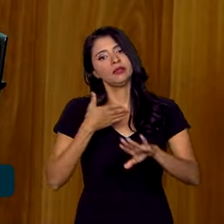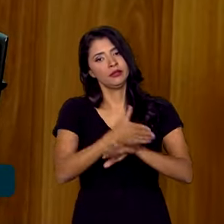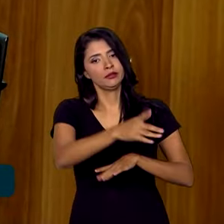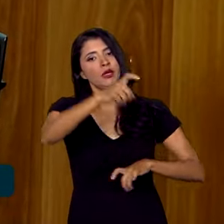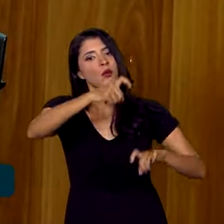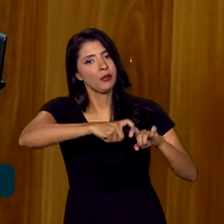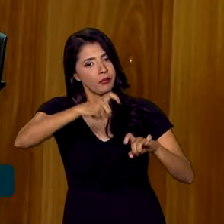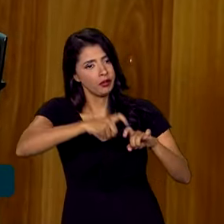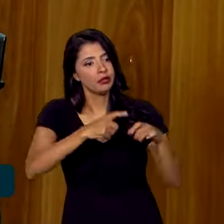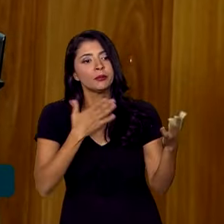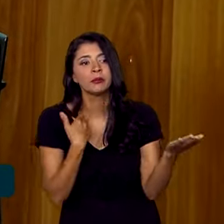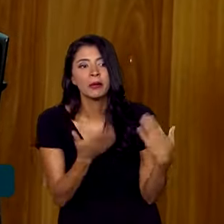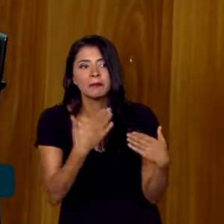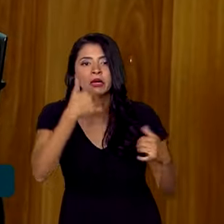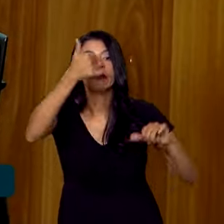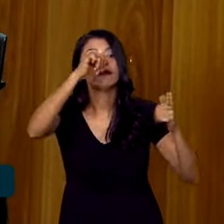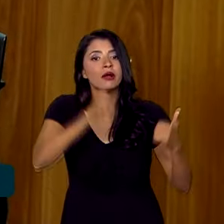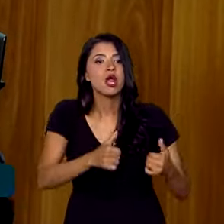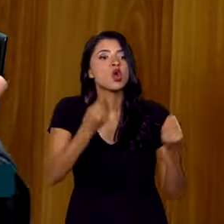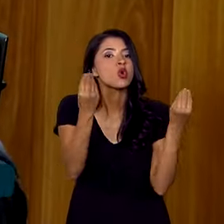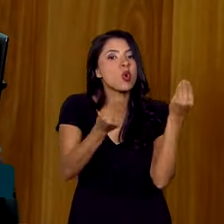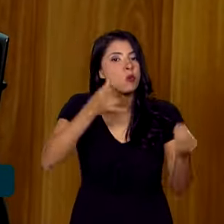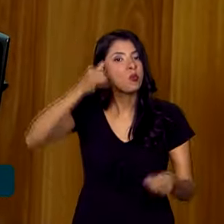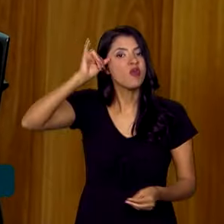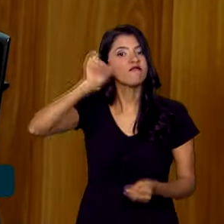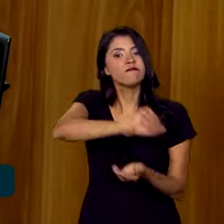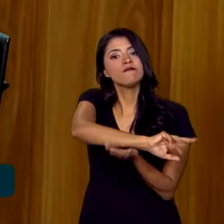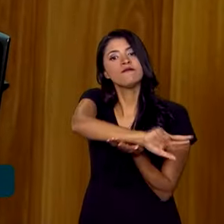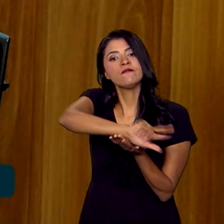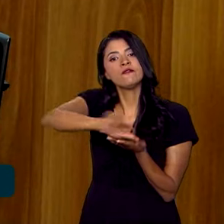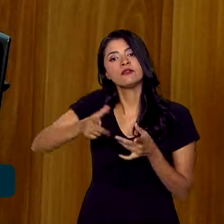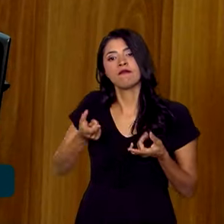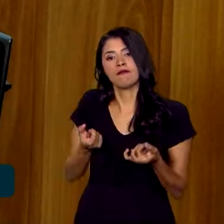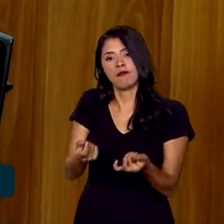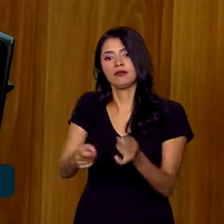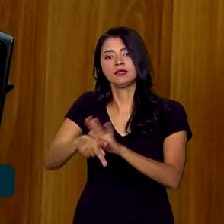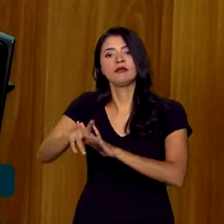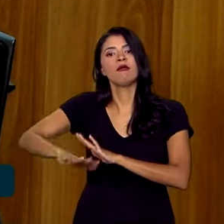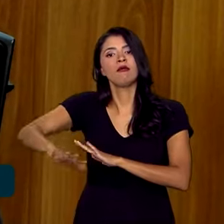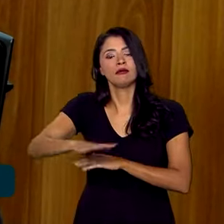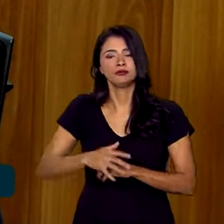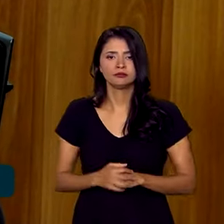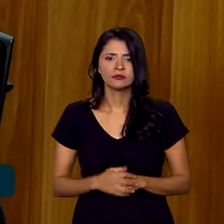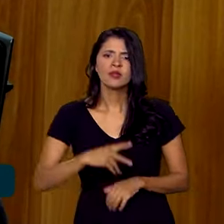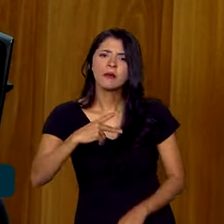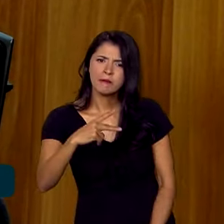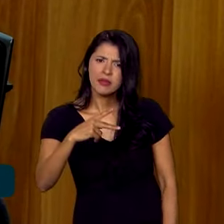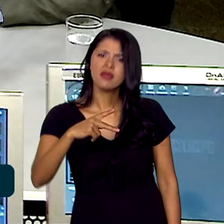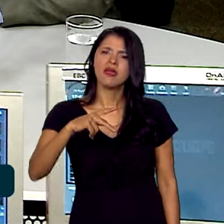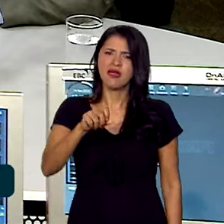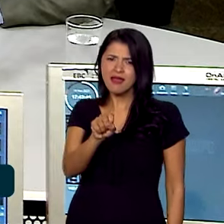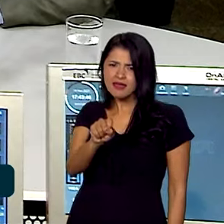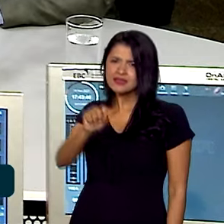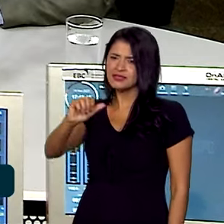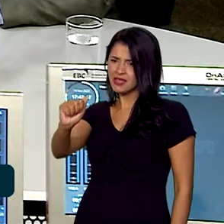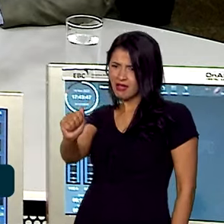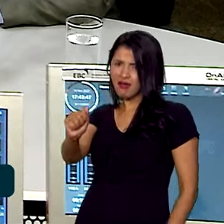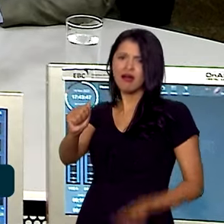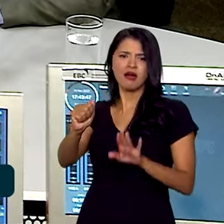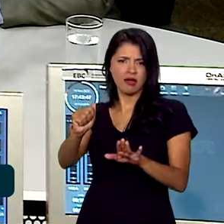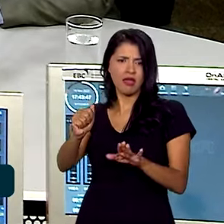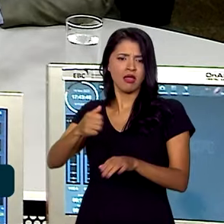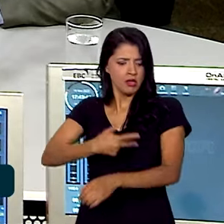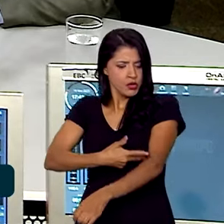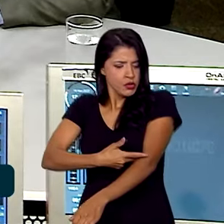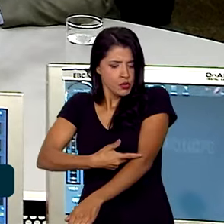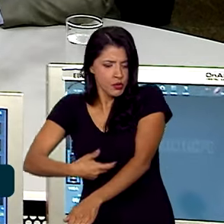profissional de saúde como prevenir o diversos cânceres relacionados o PSA é um exame realizado a partir de uma coleta de